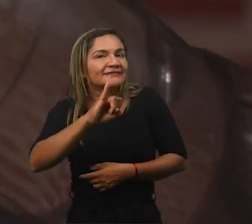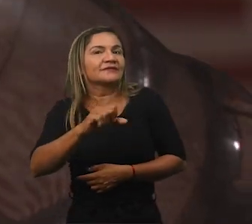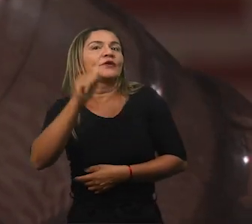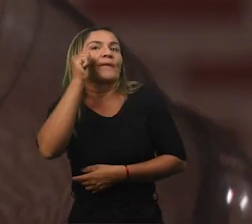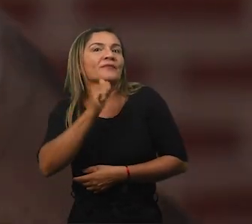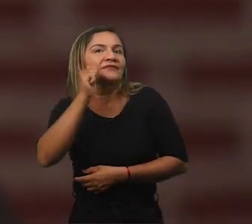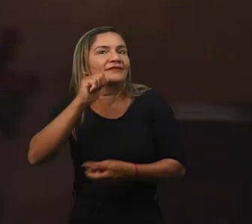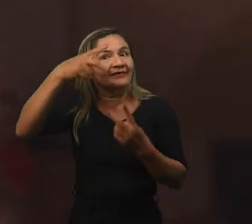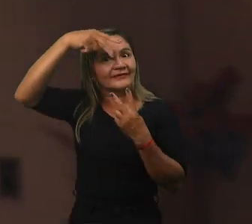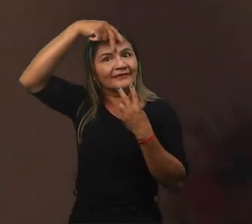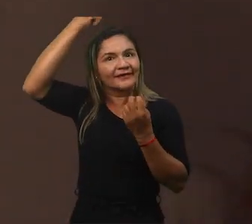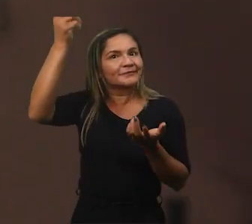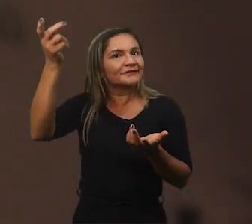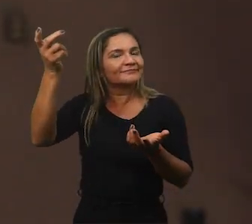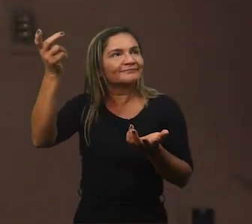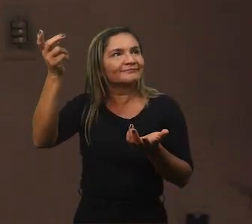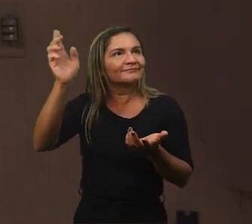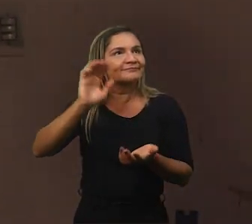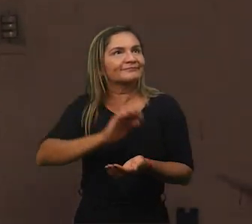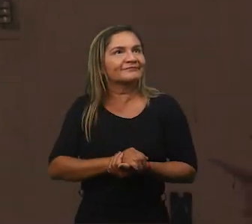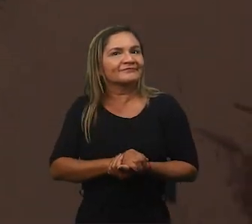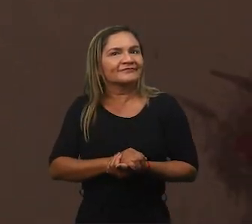água benta nela.